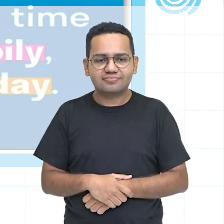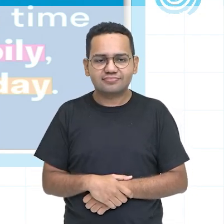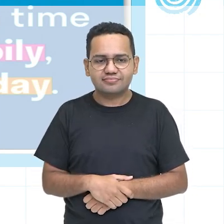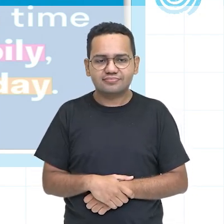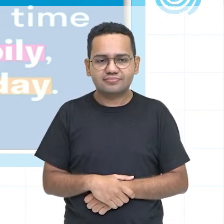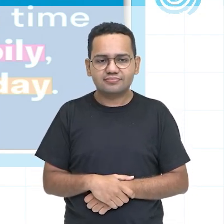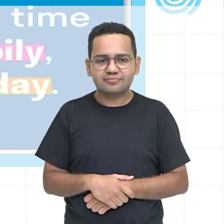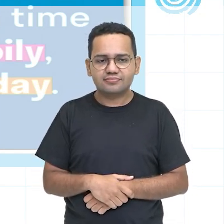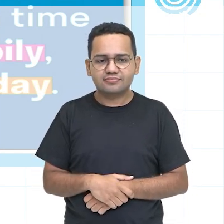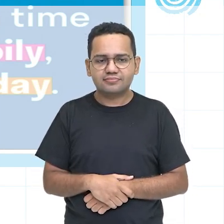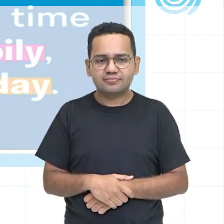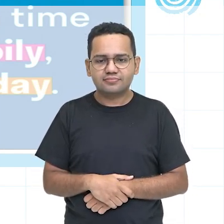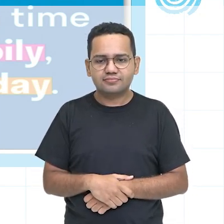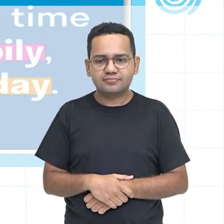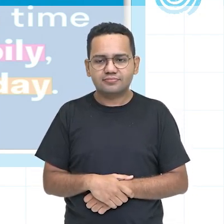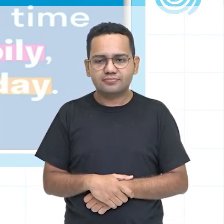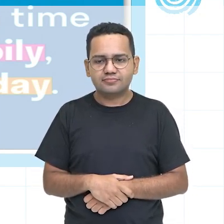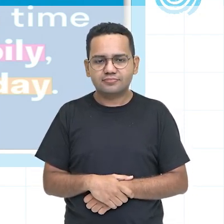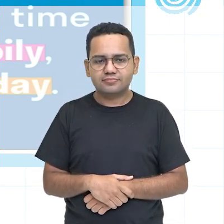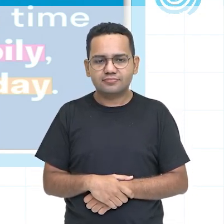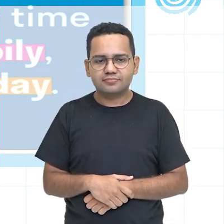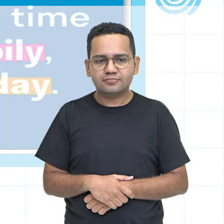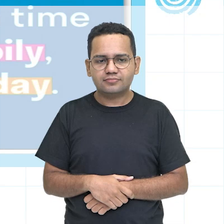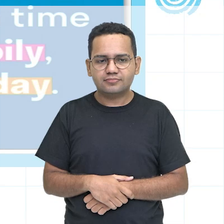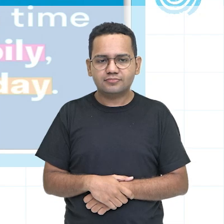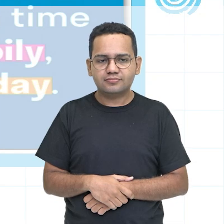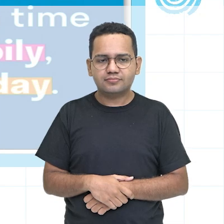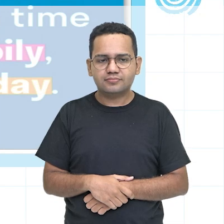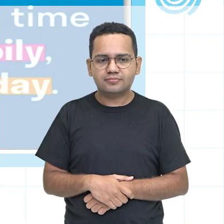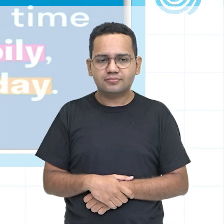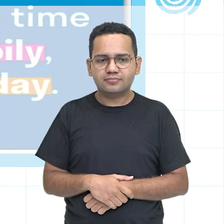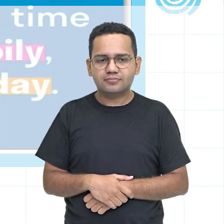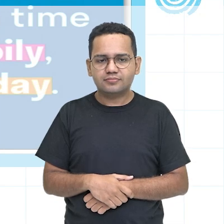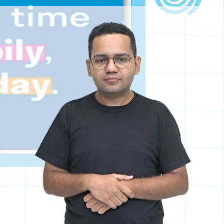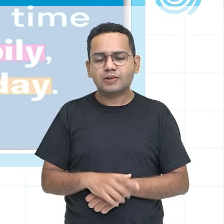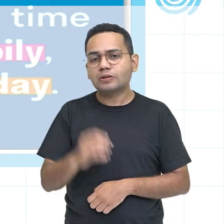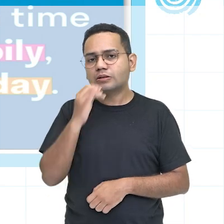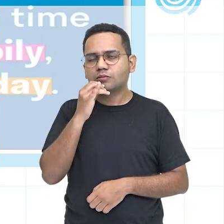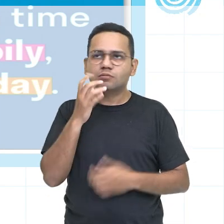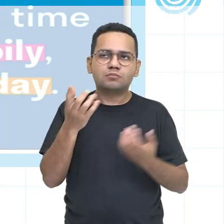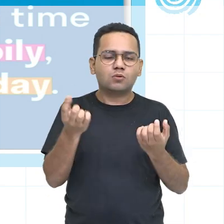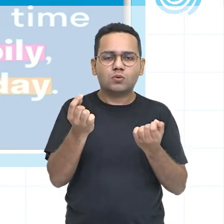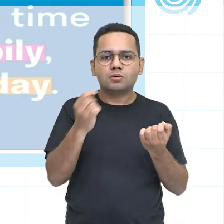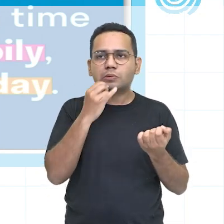pode ser uma sineta, pode ser enfim, algo que indique, né, que a aula começou.